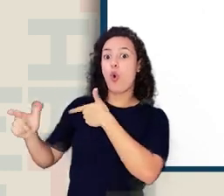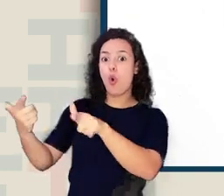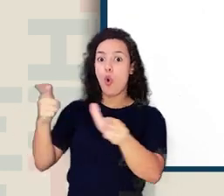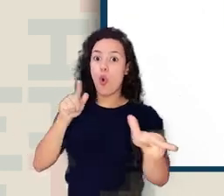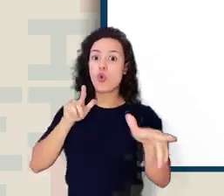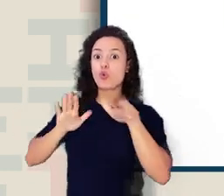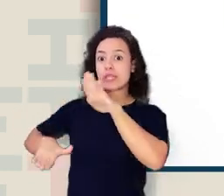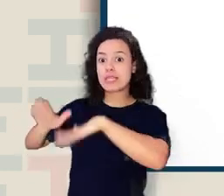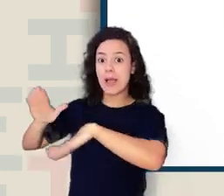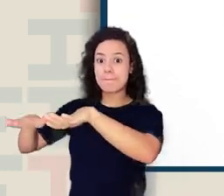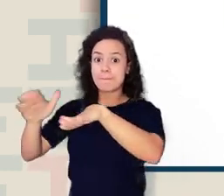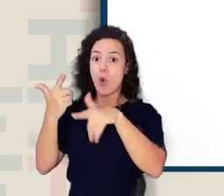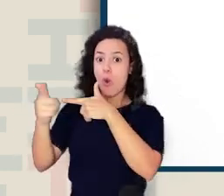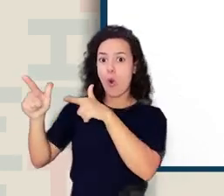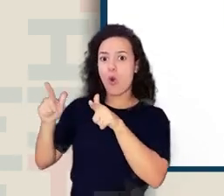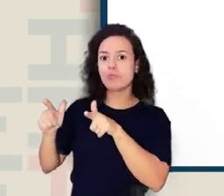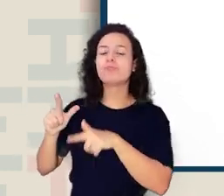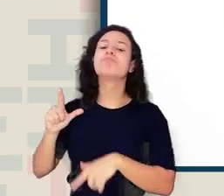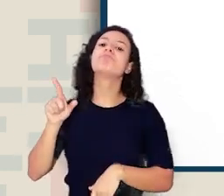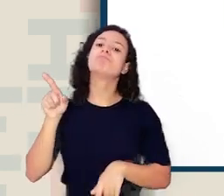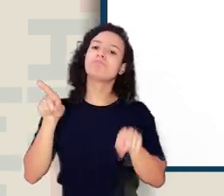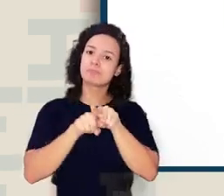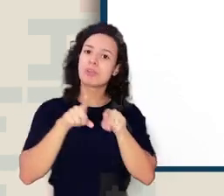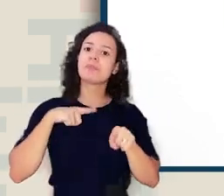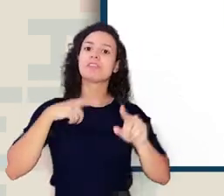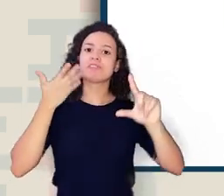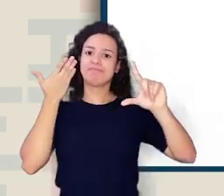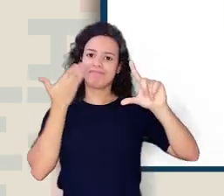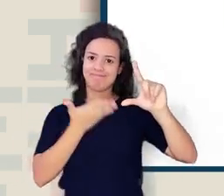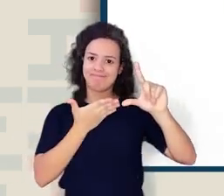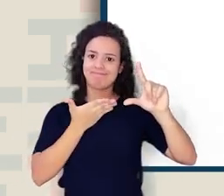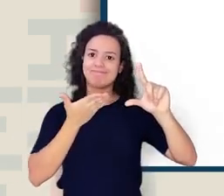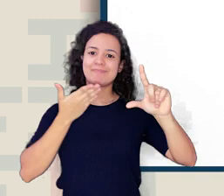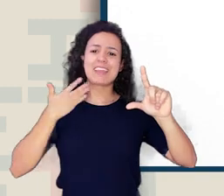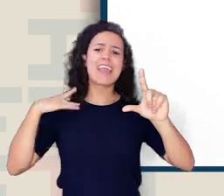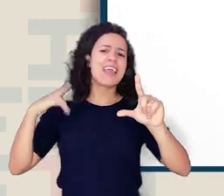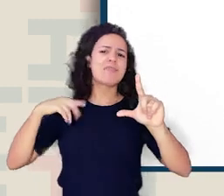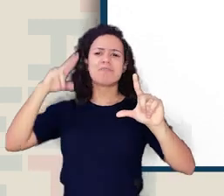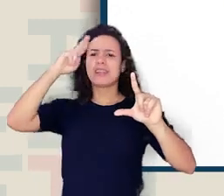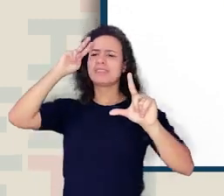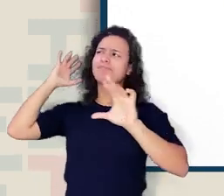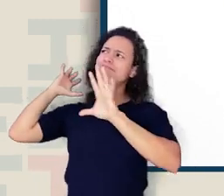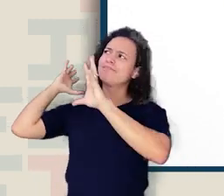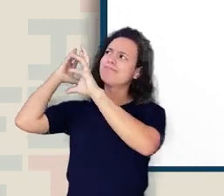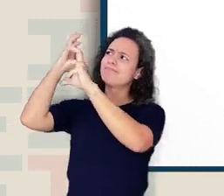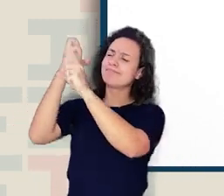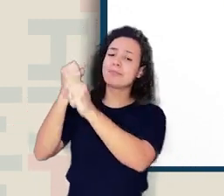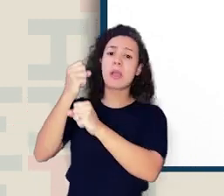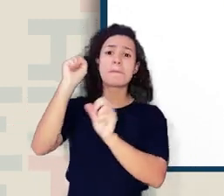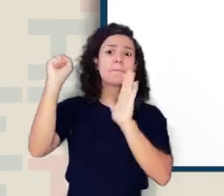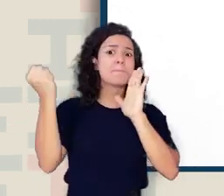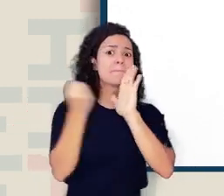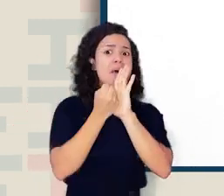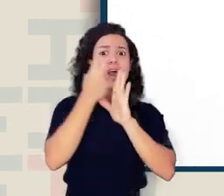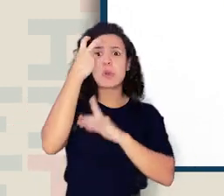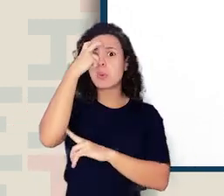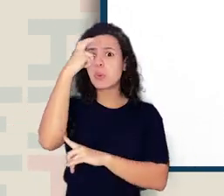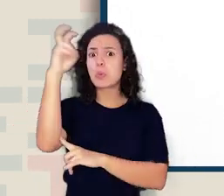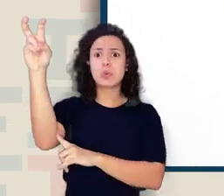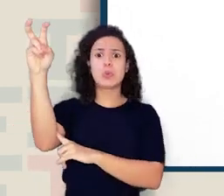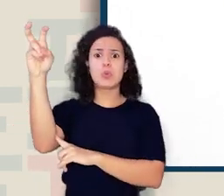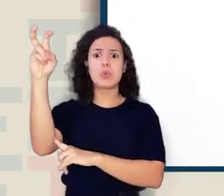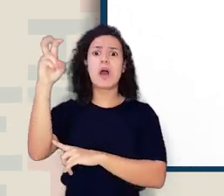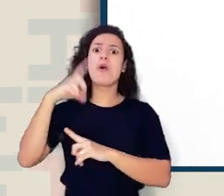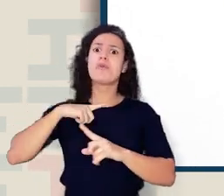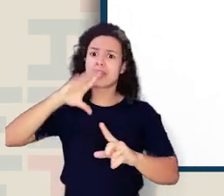dos outros tambores, nós temos aqui também esse instrumento que é histórico, que é cultural, que